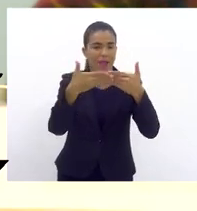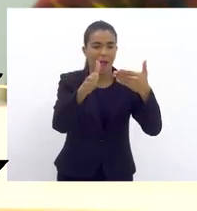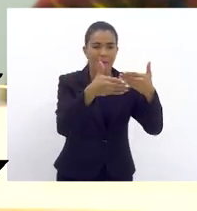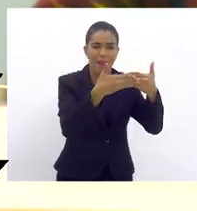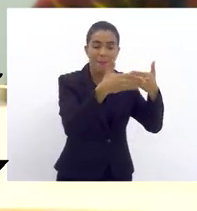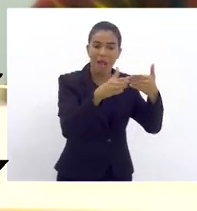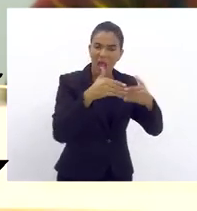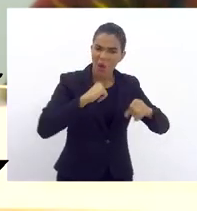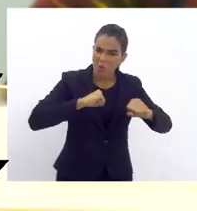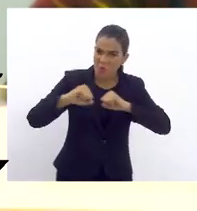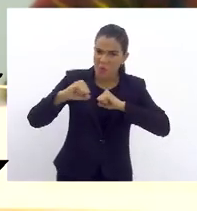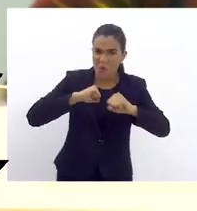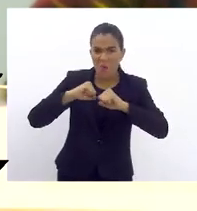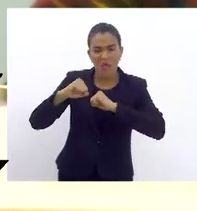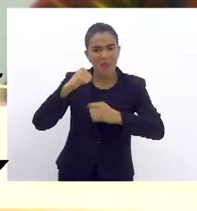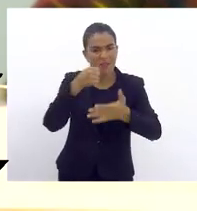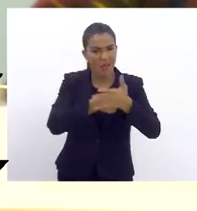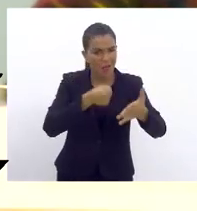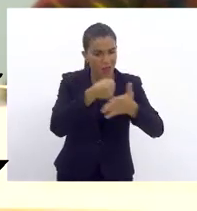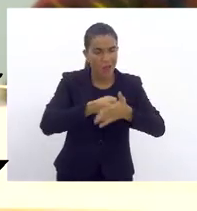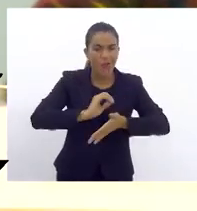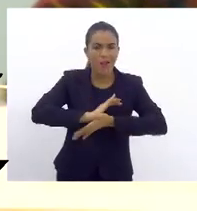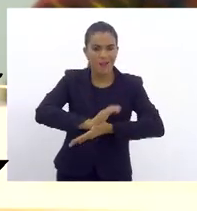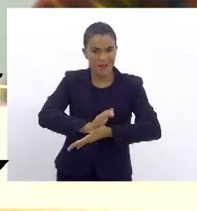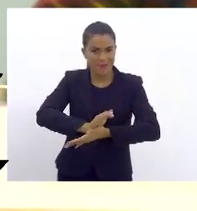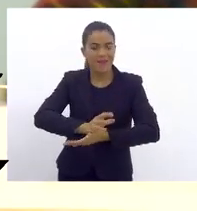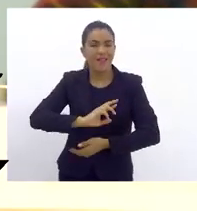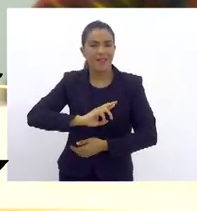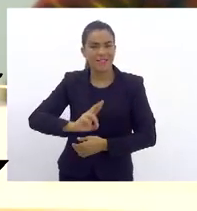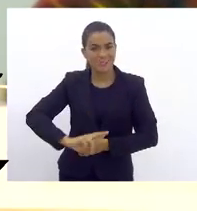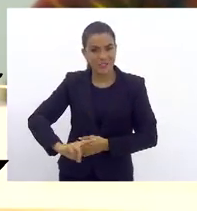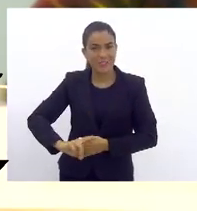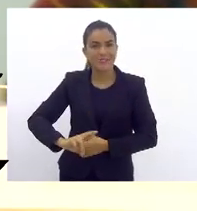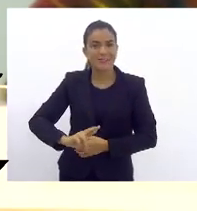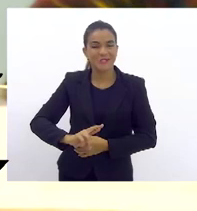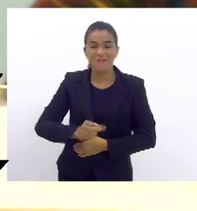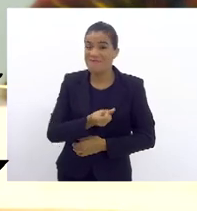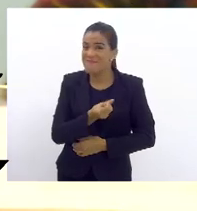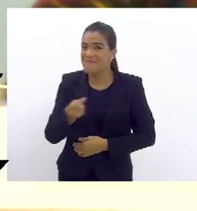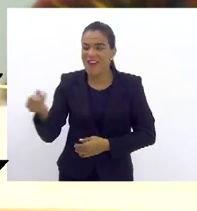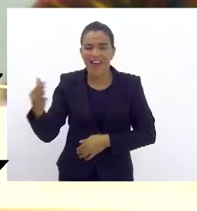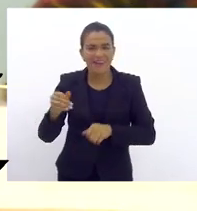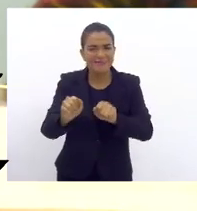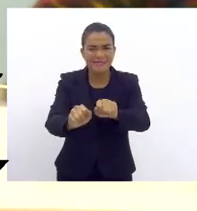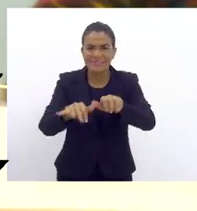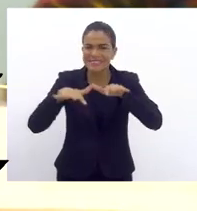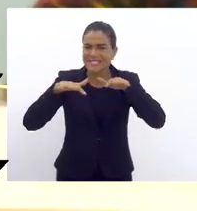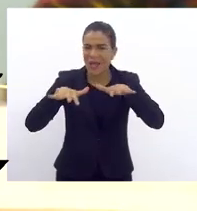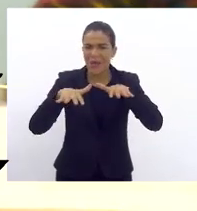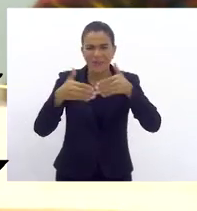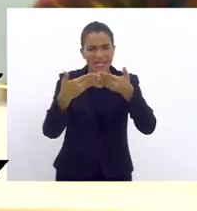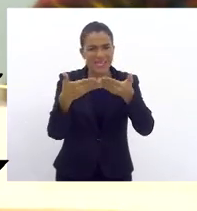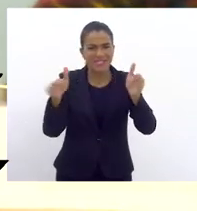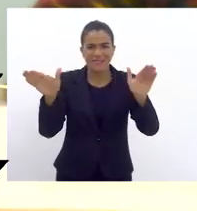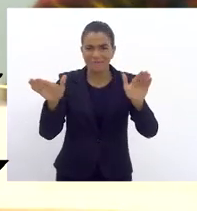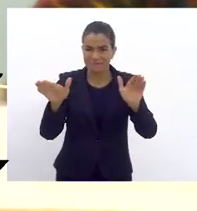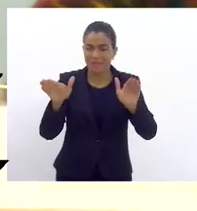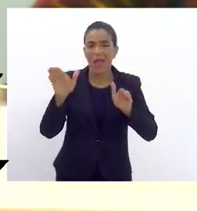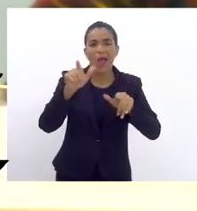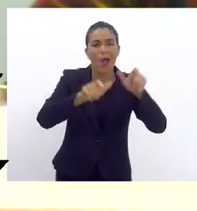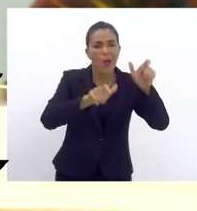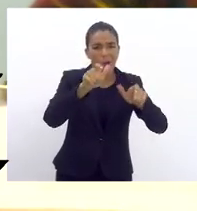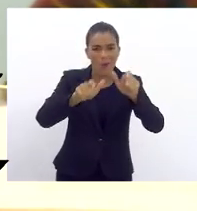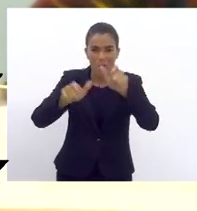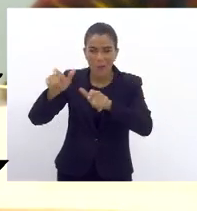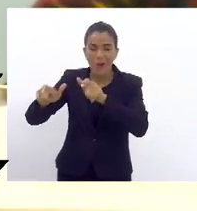um guerreiro na luta contra o racismo religioso né várias audiências públicas quando algumas casas nos